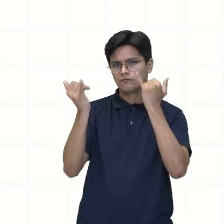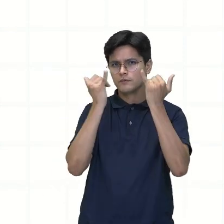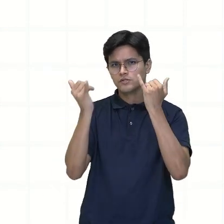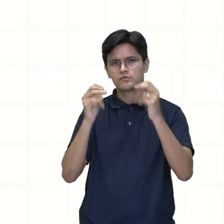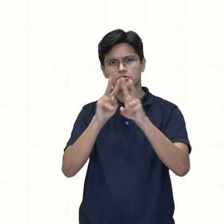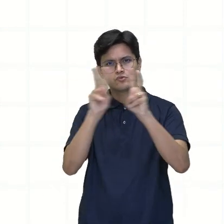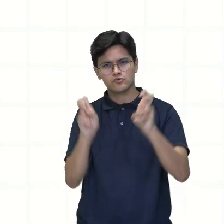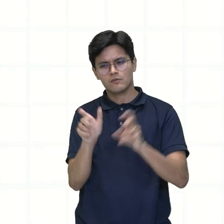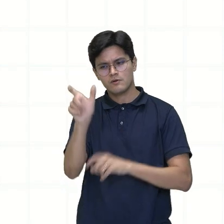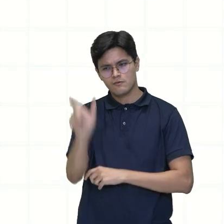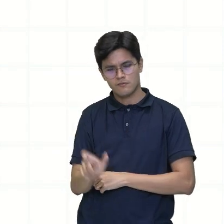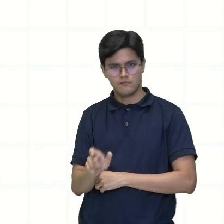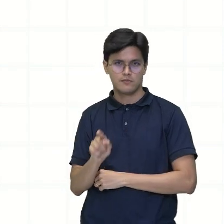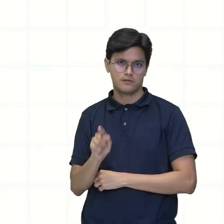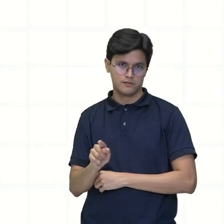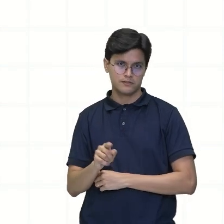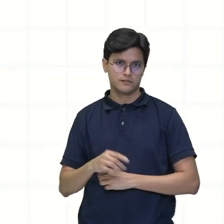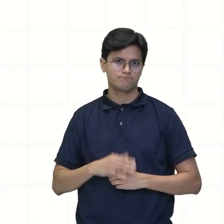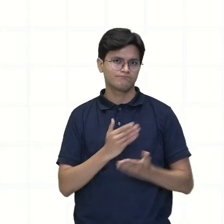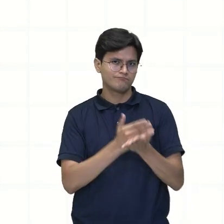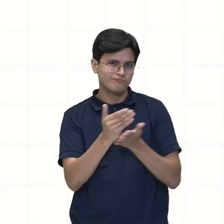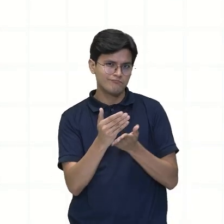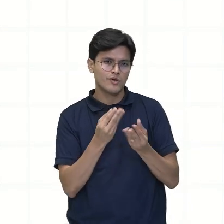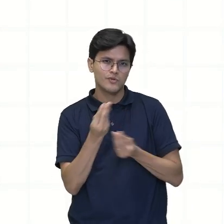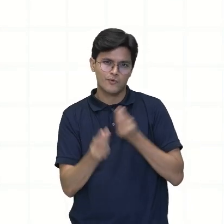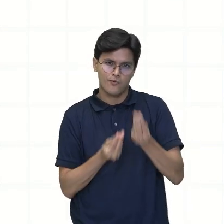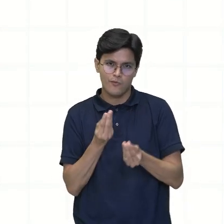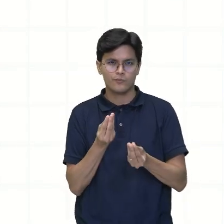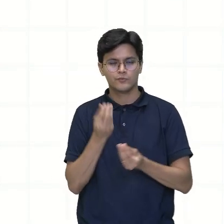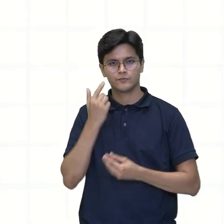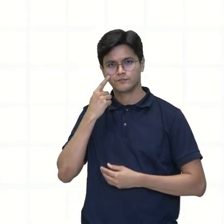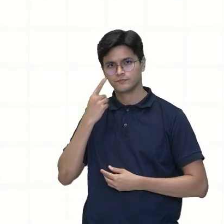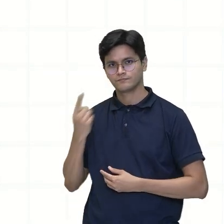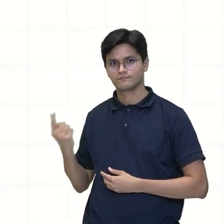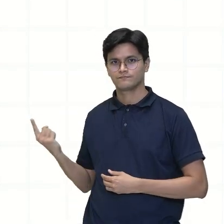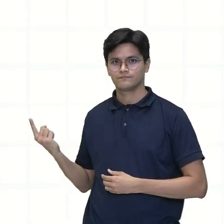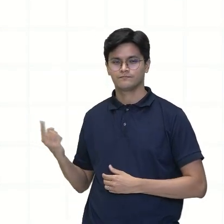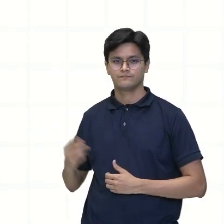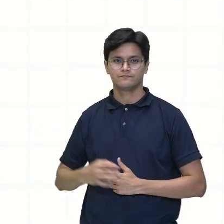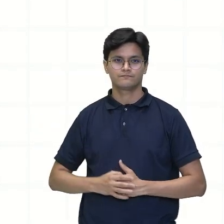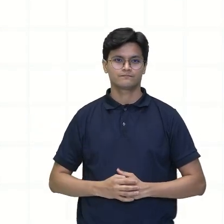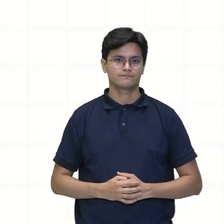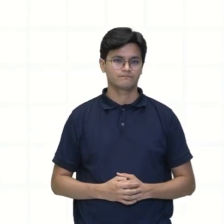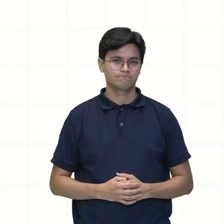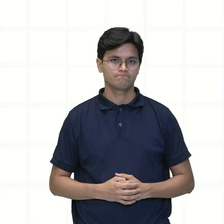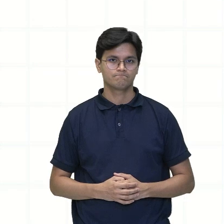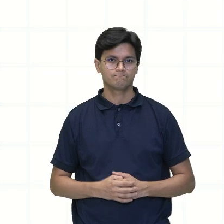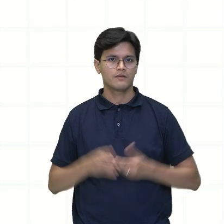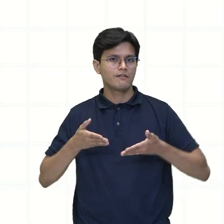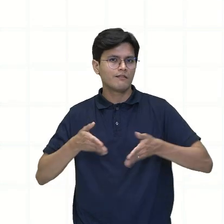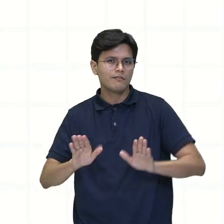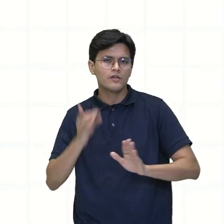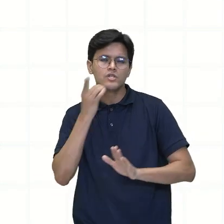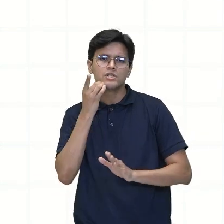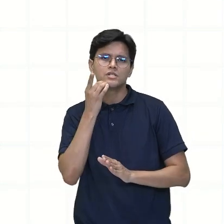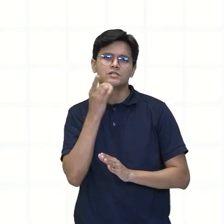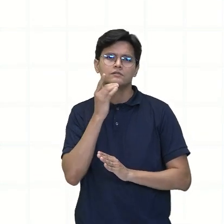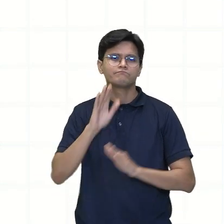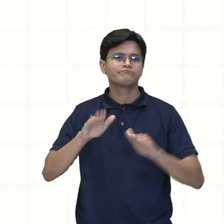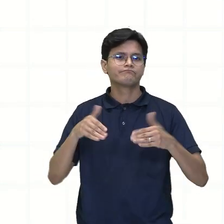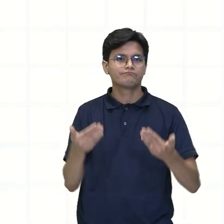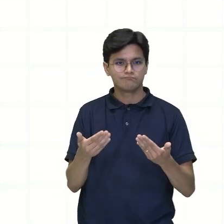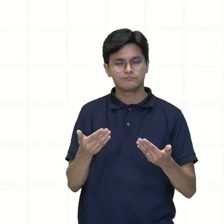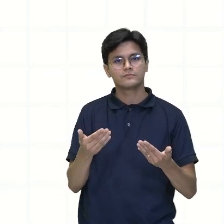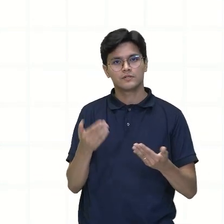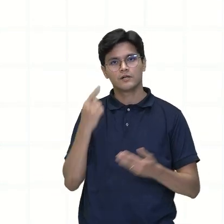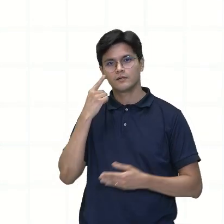com Walter Elias Walt Disney was born. Ele nasceu quando? Em December